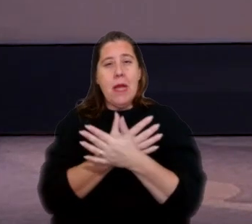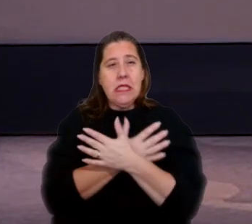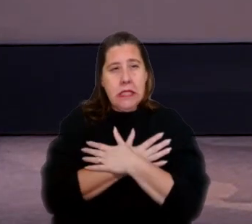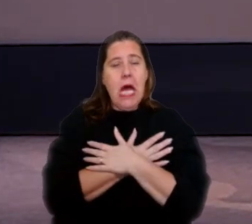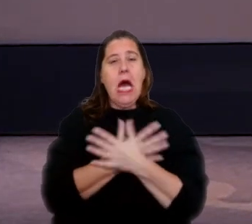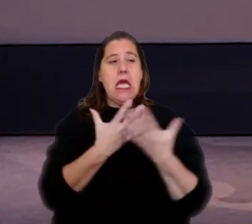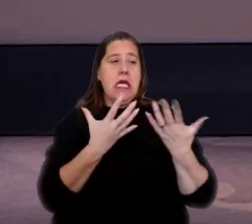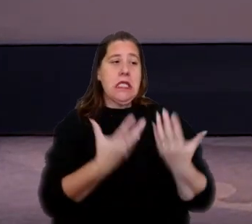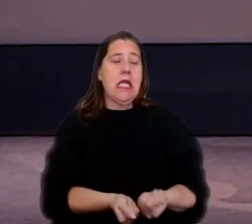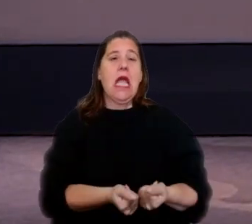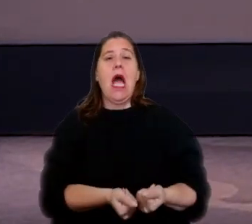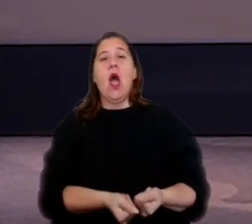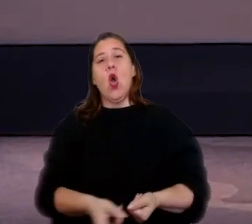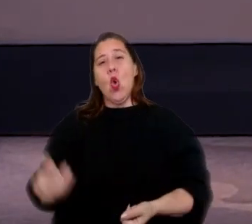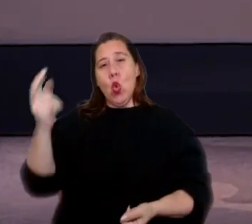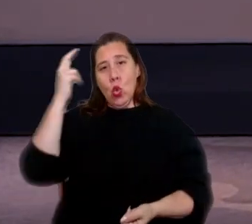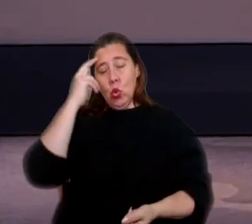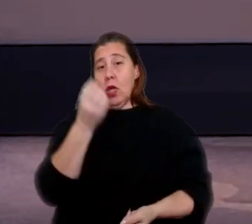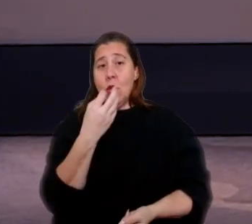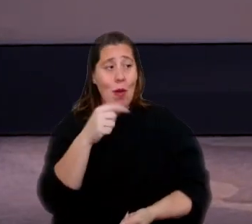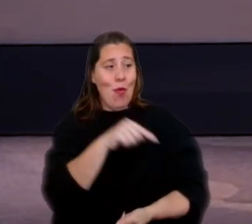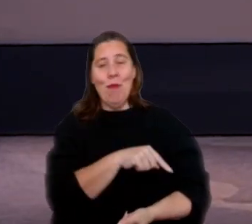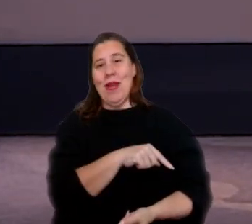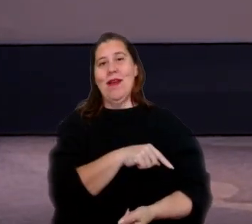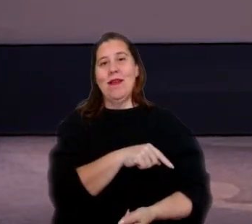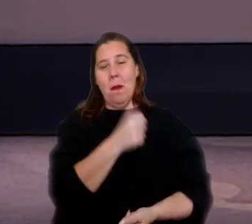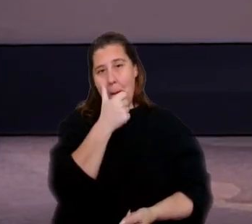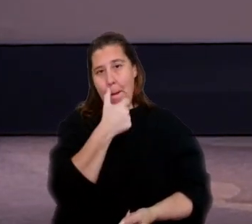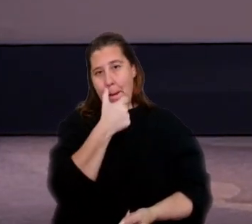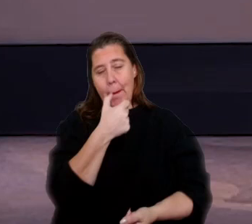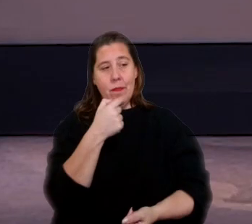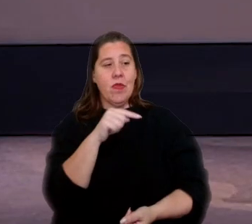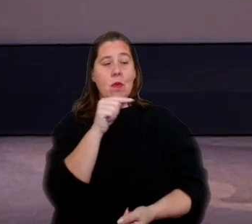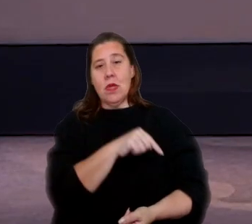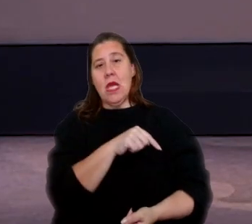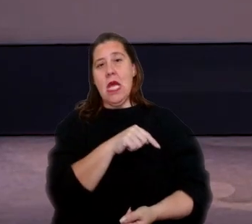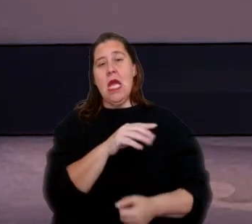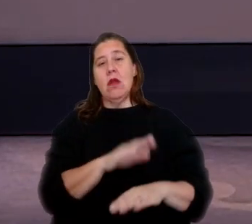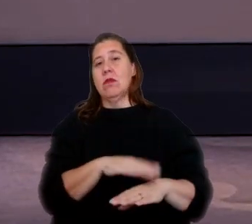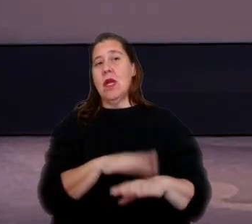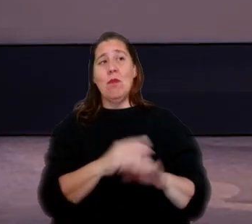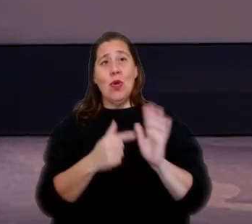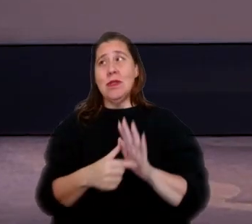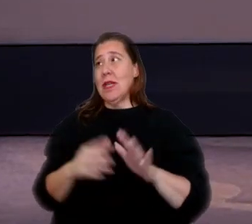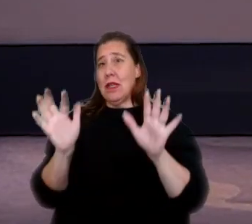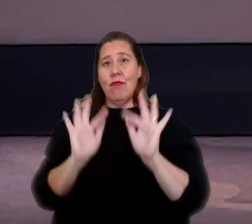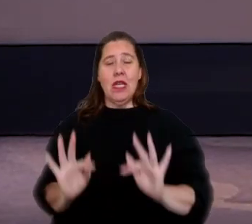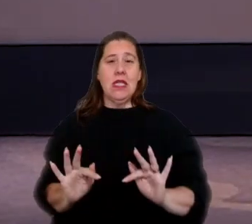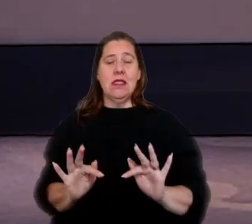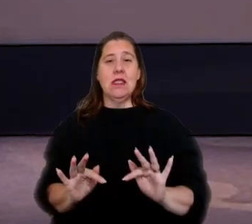abraçar cargas culturais que não são prazerosas para ele, porque o rugby não está desempenhando o papel de